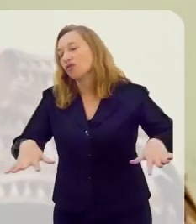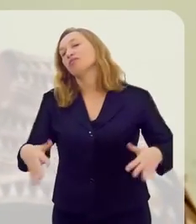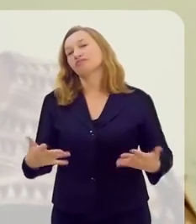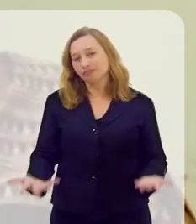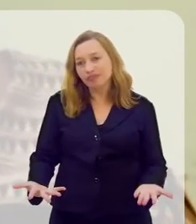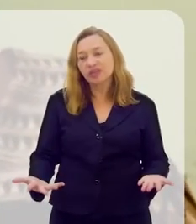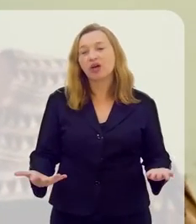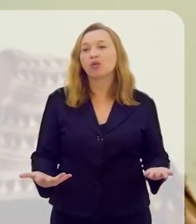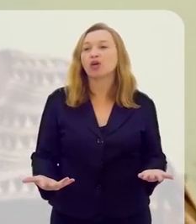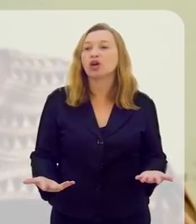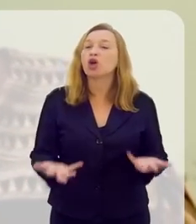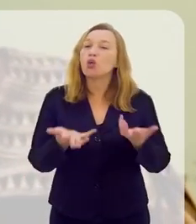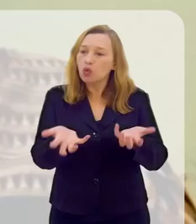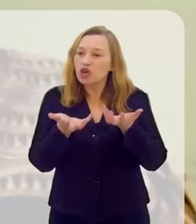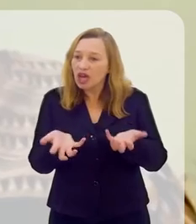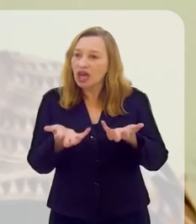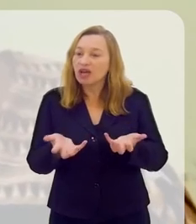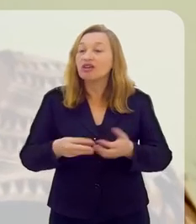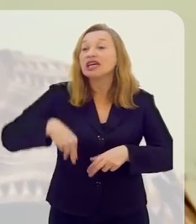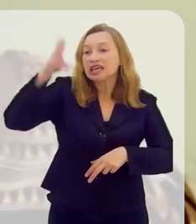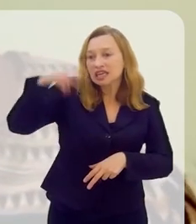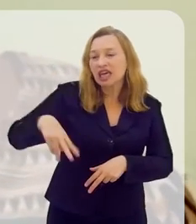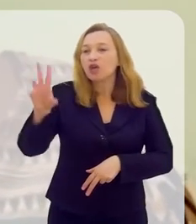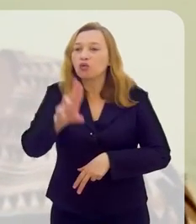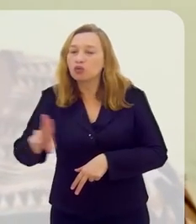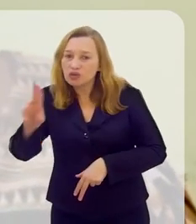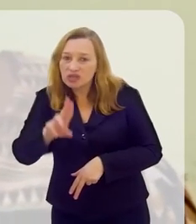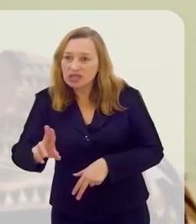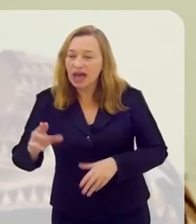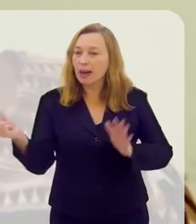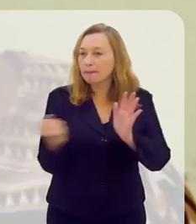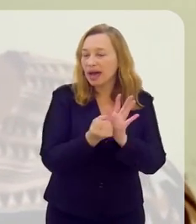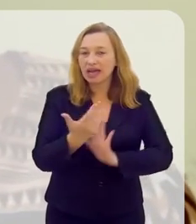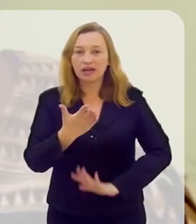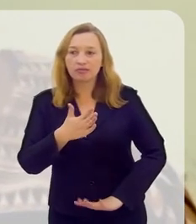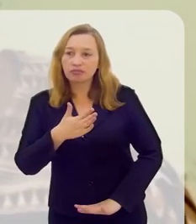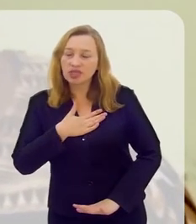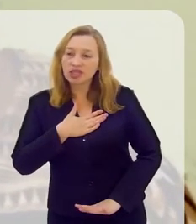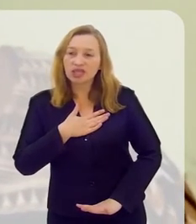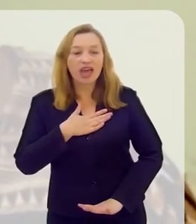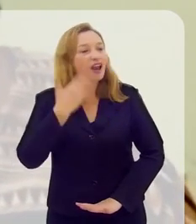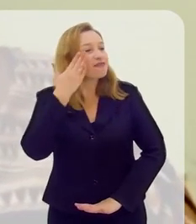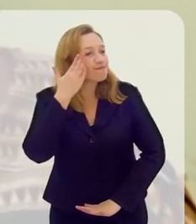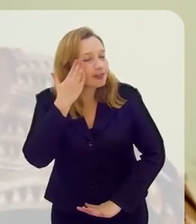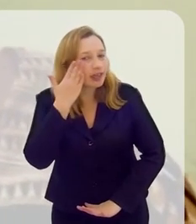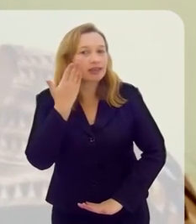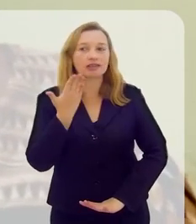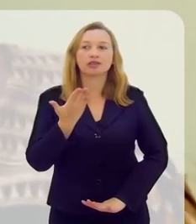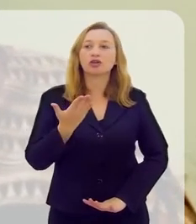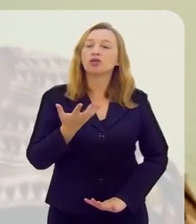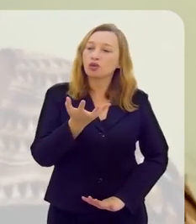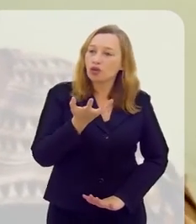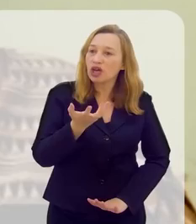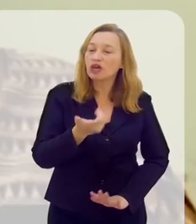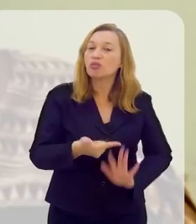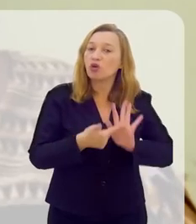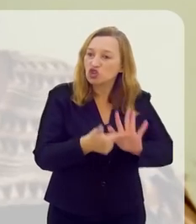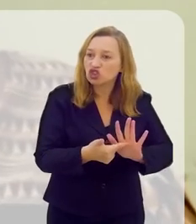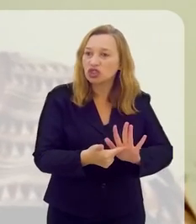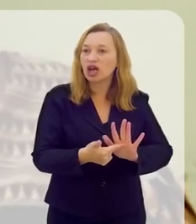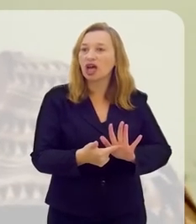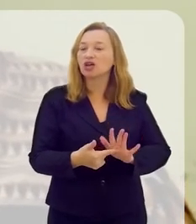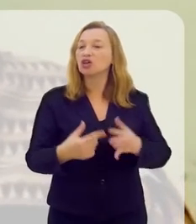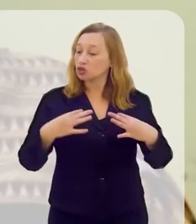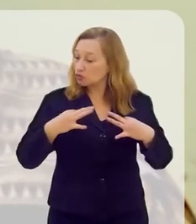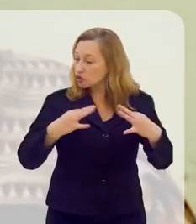por aí. Então, eu quero que quem use a Santa Resistência, ela use de uma forma respeitosa, ela entenda aquilo que eu quero contar. Não,